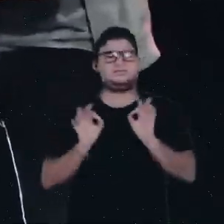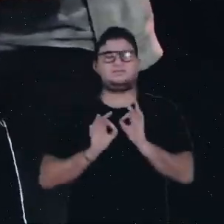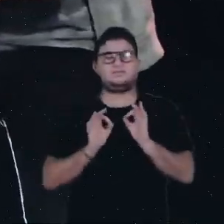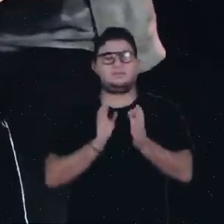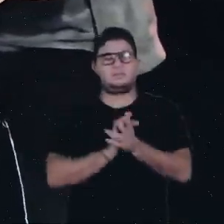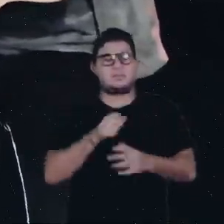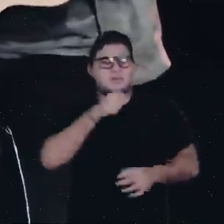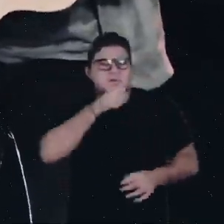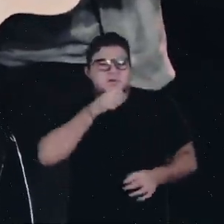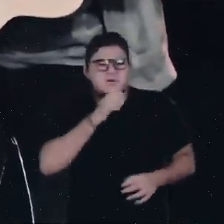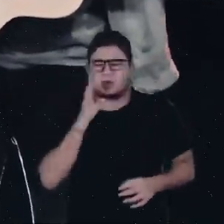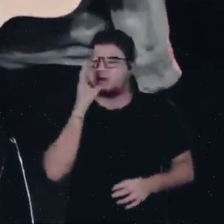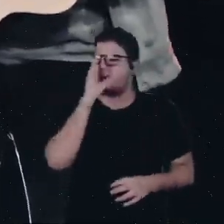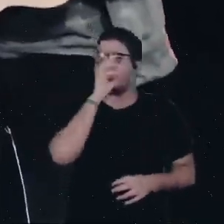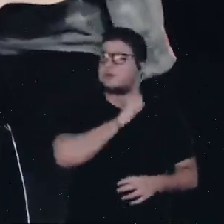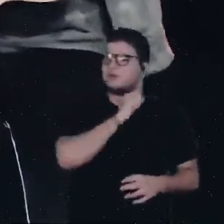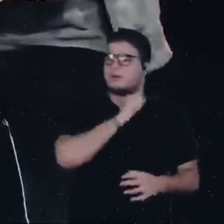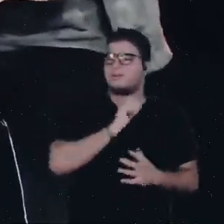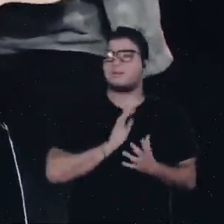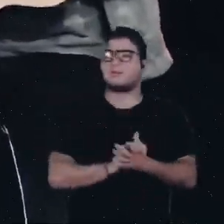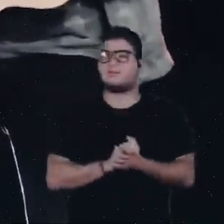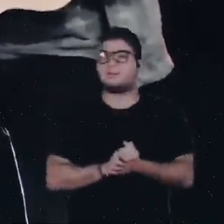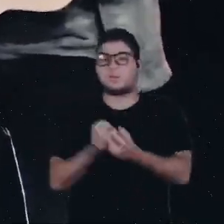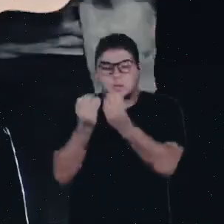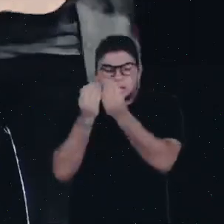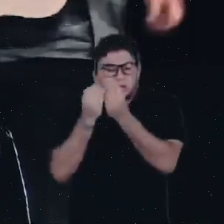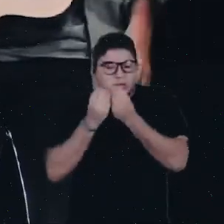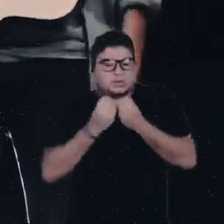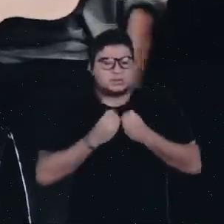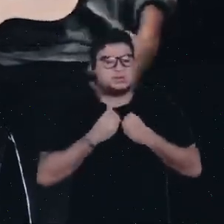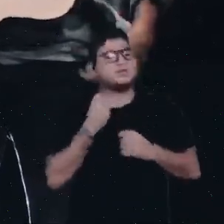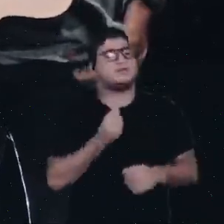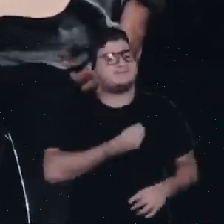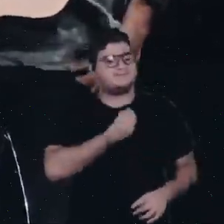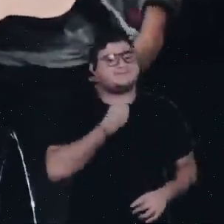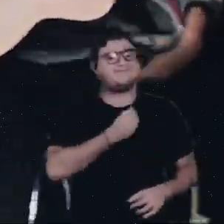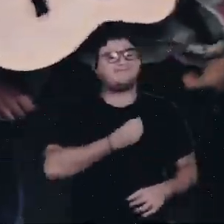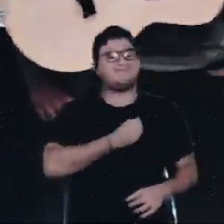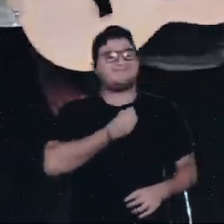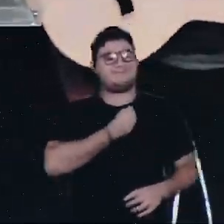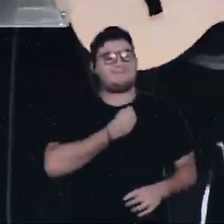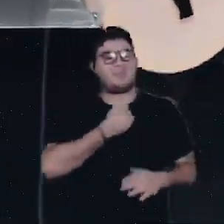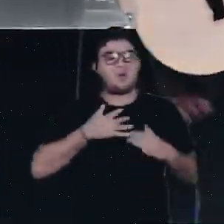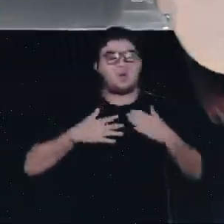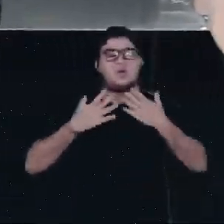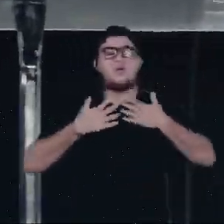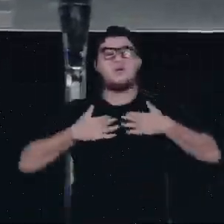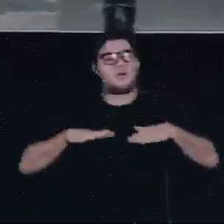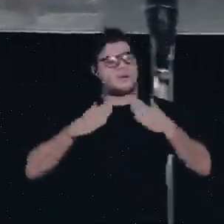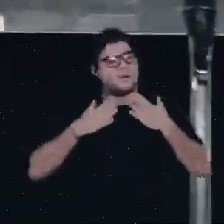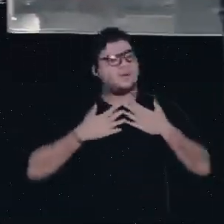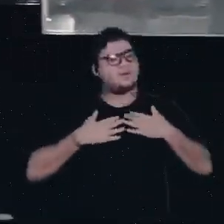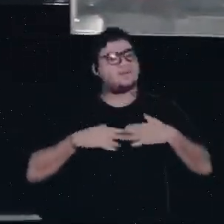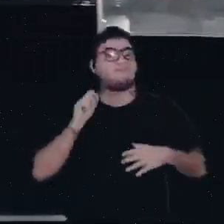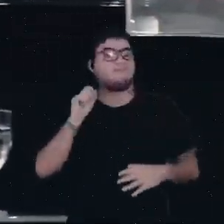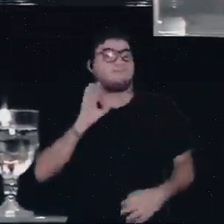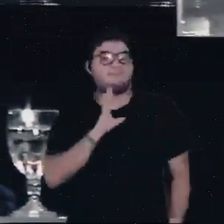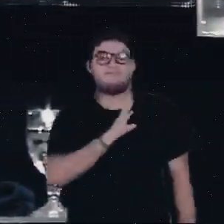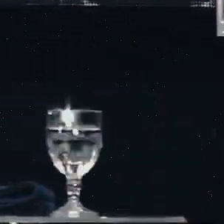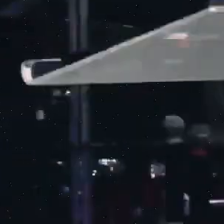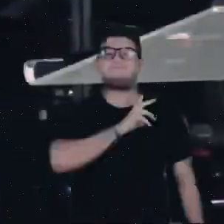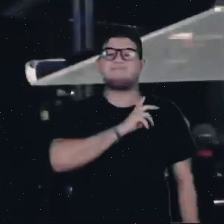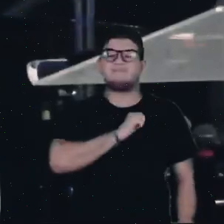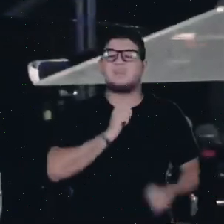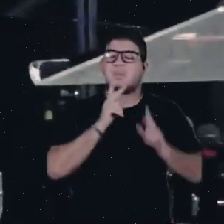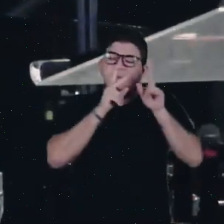envelhecimento precoce. E proporciona o quê? Vitalidade, plenitude. Quem ama,